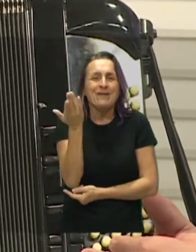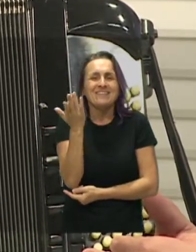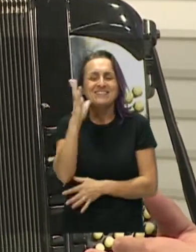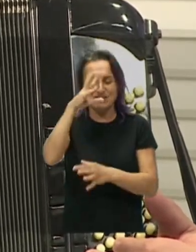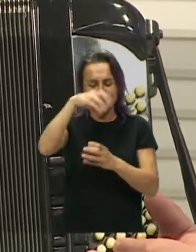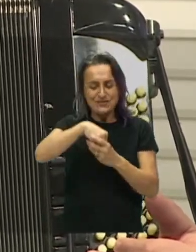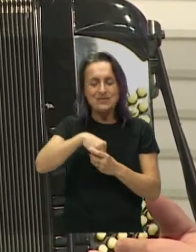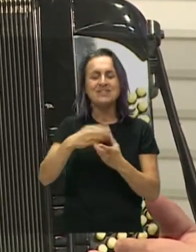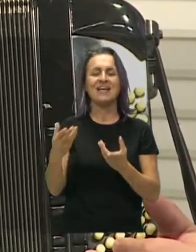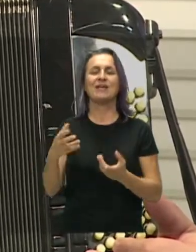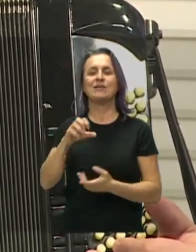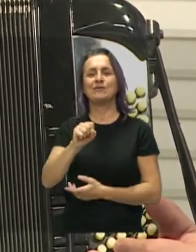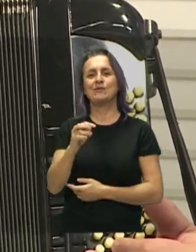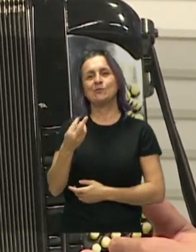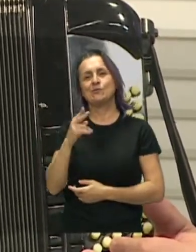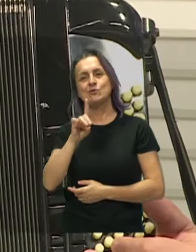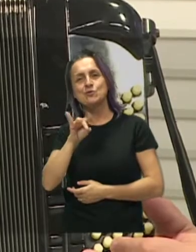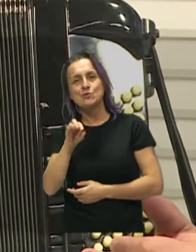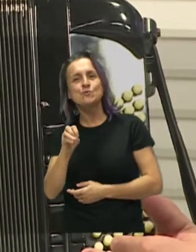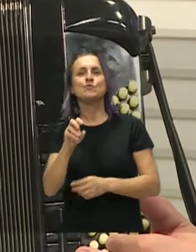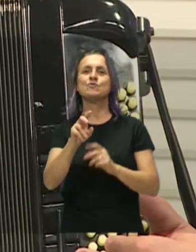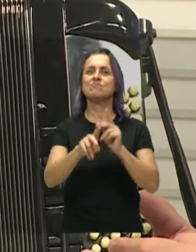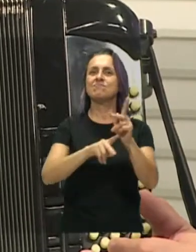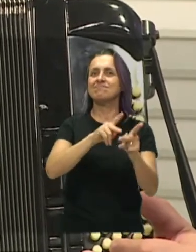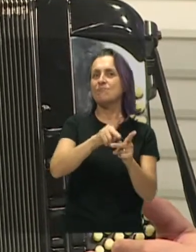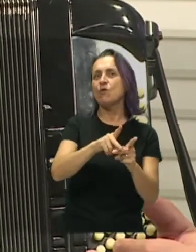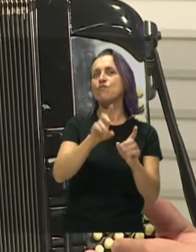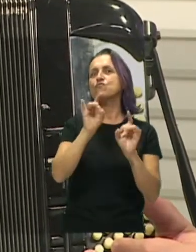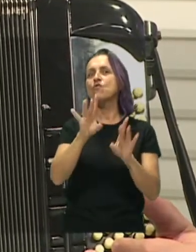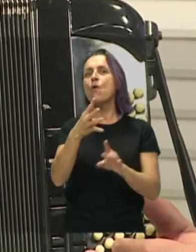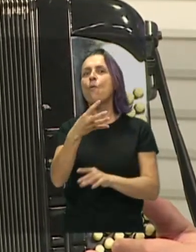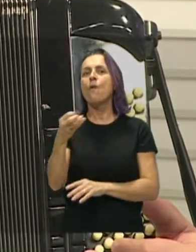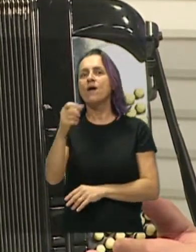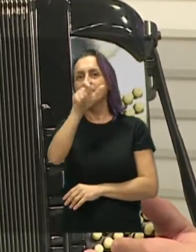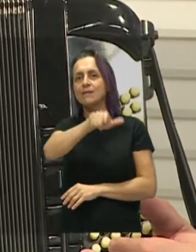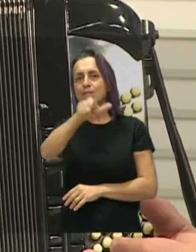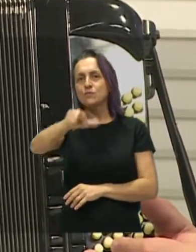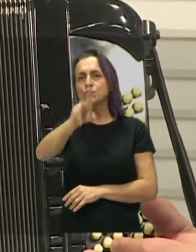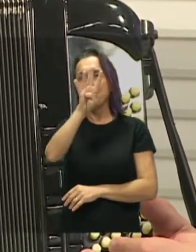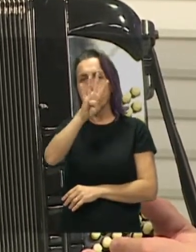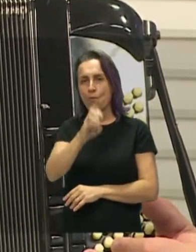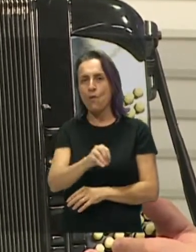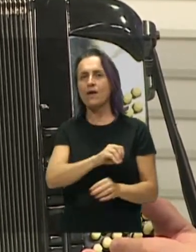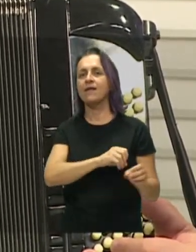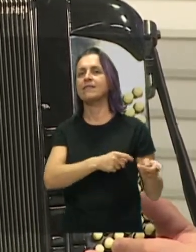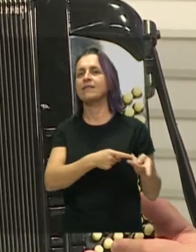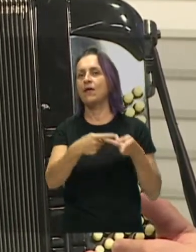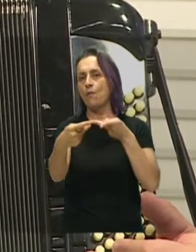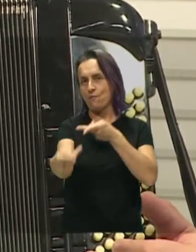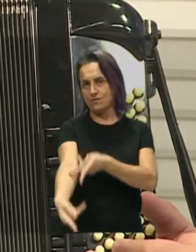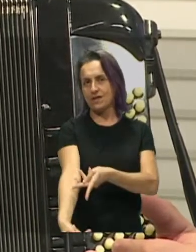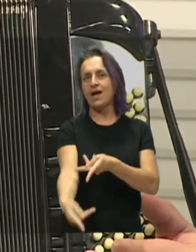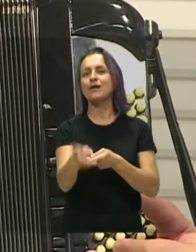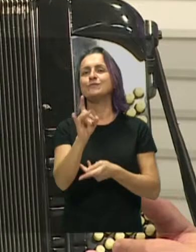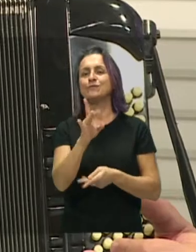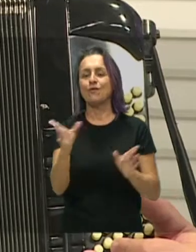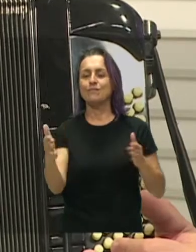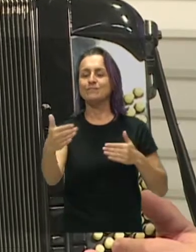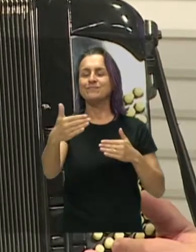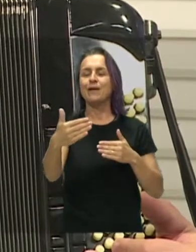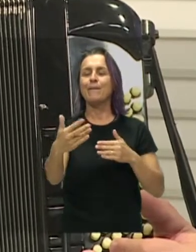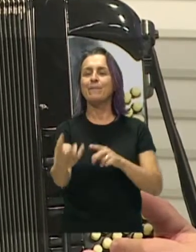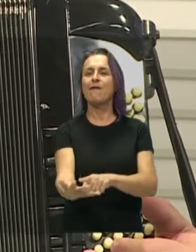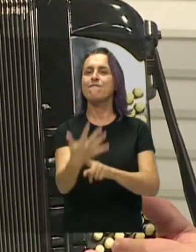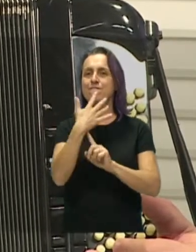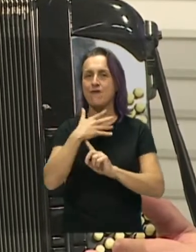estúdio, mas com um público de apenas 40 pessoas, 40 convidados, né, para assistir o show dentro